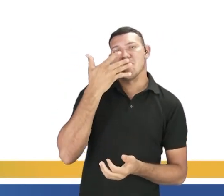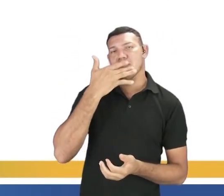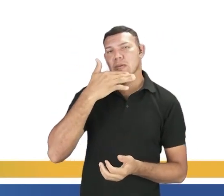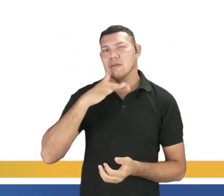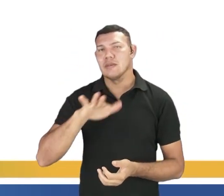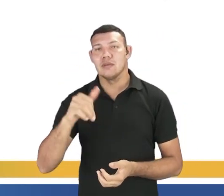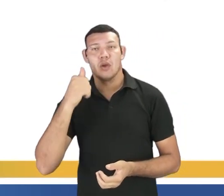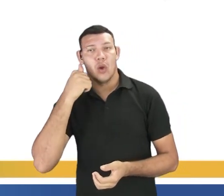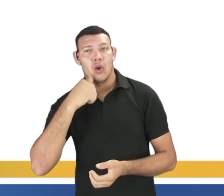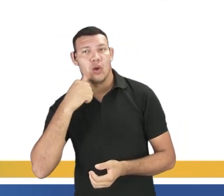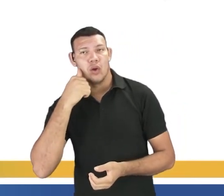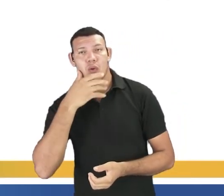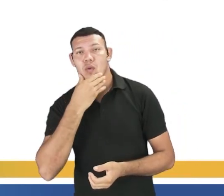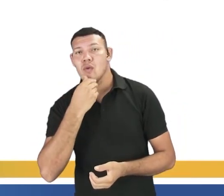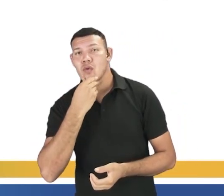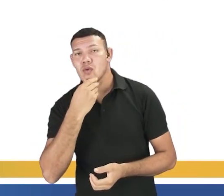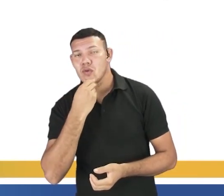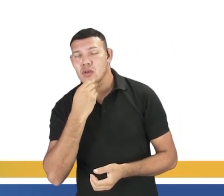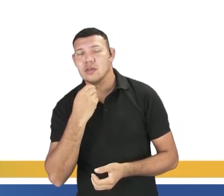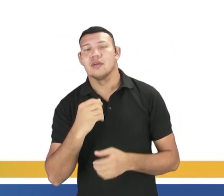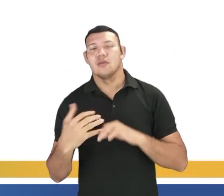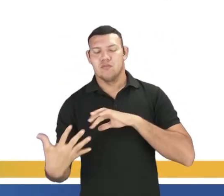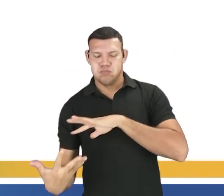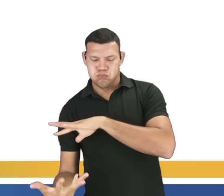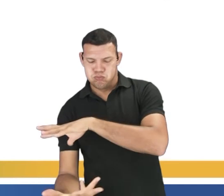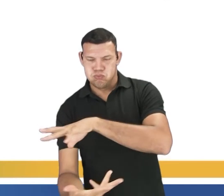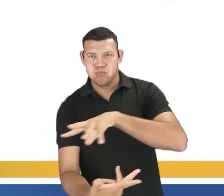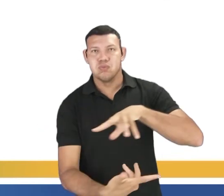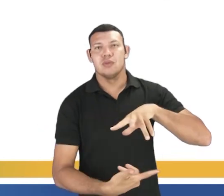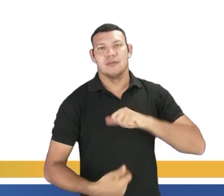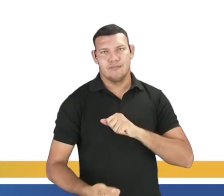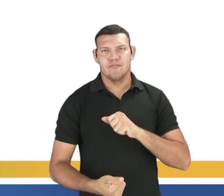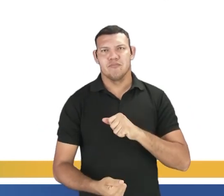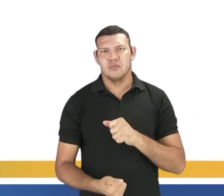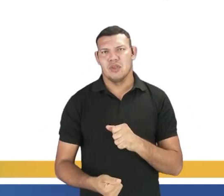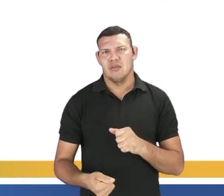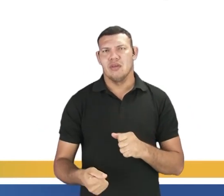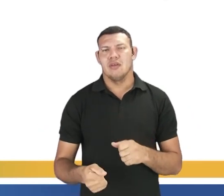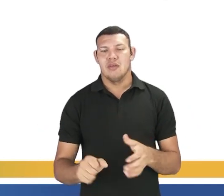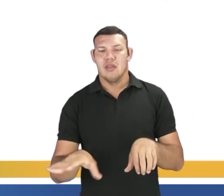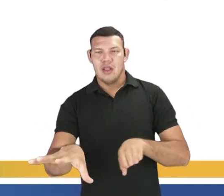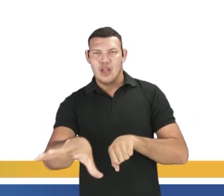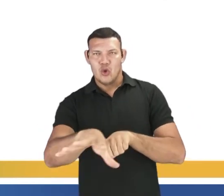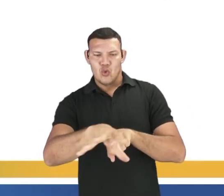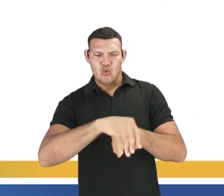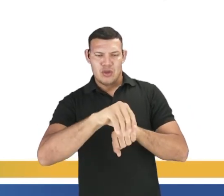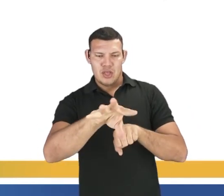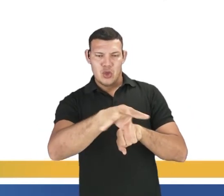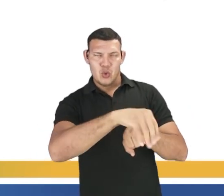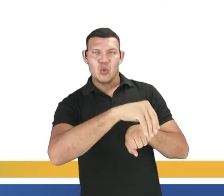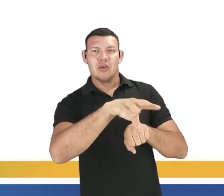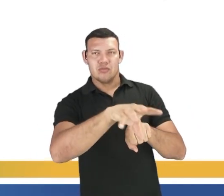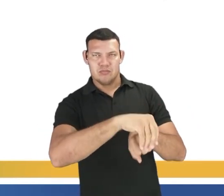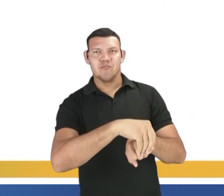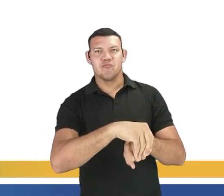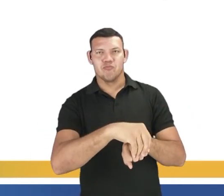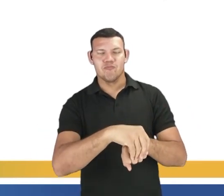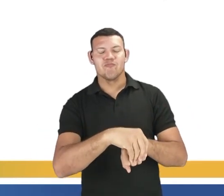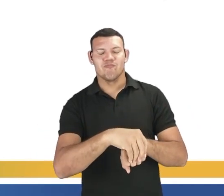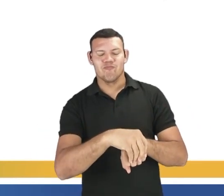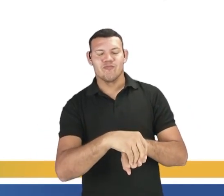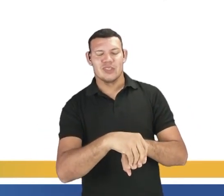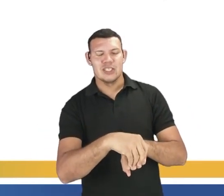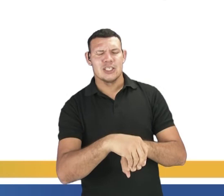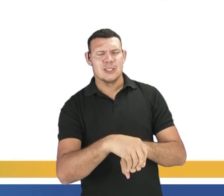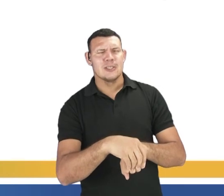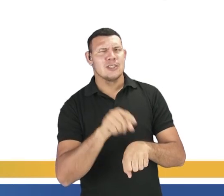um filme muito importante, ele vai te enriquecer acerca dessa questão da migração, ou seja, a questão do êxodo rural, né? Então,